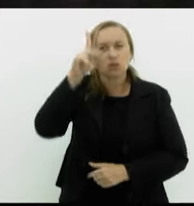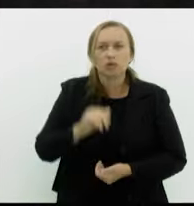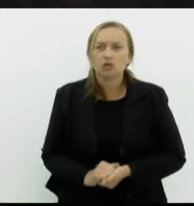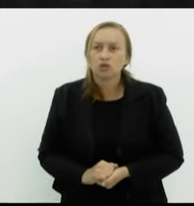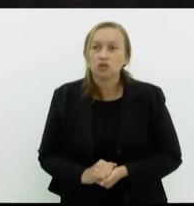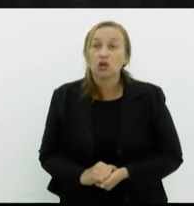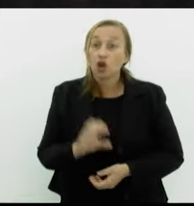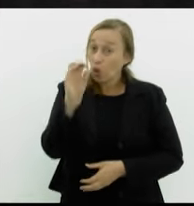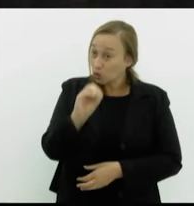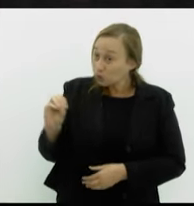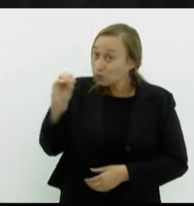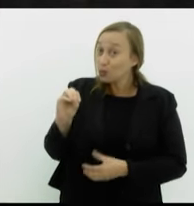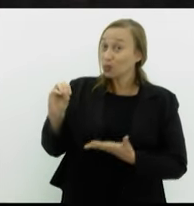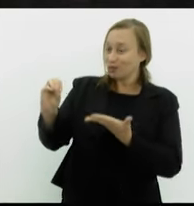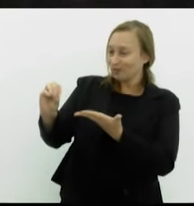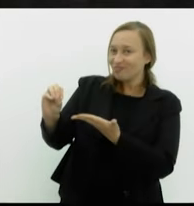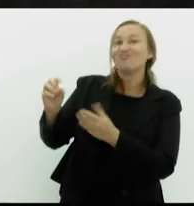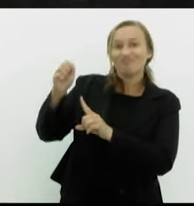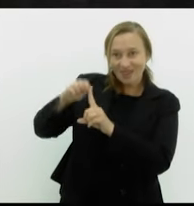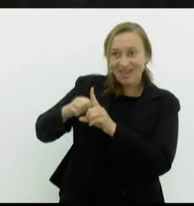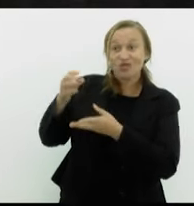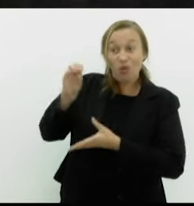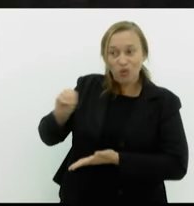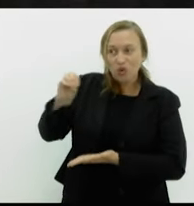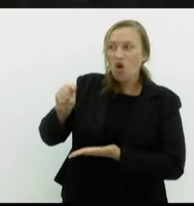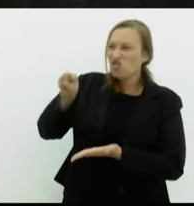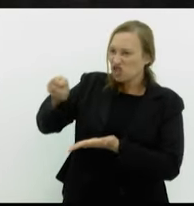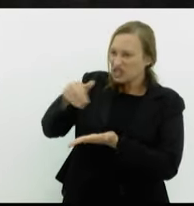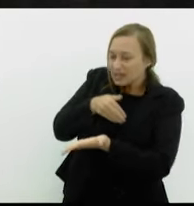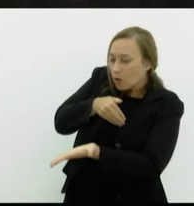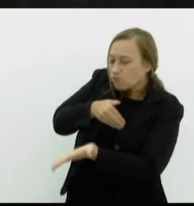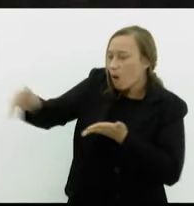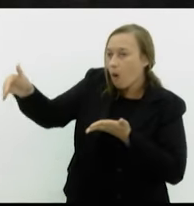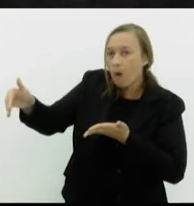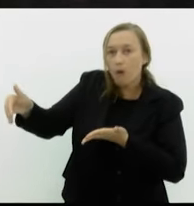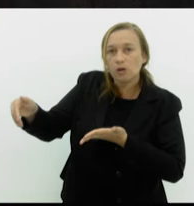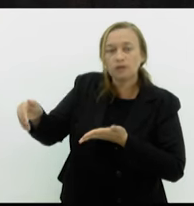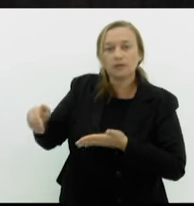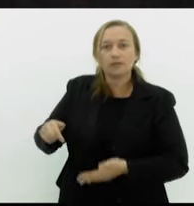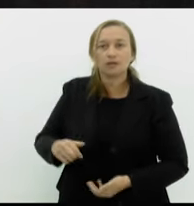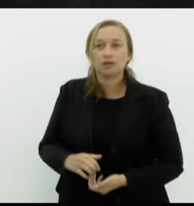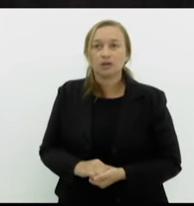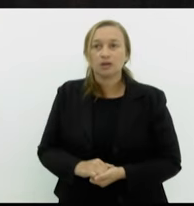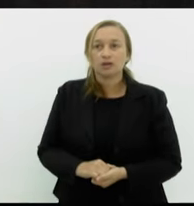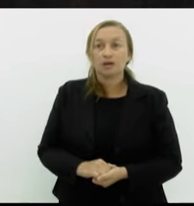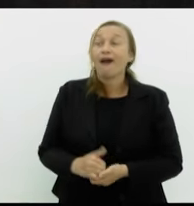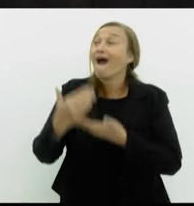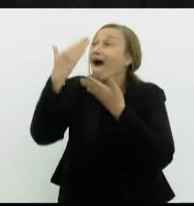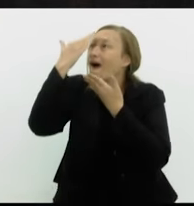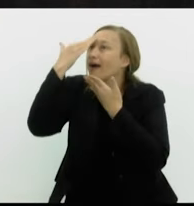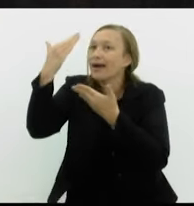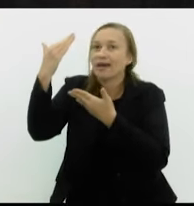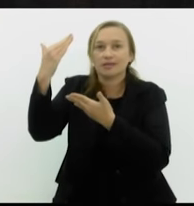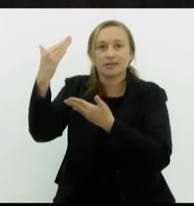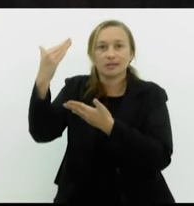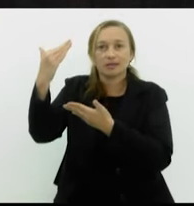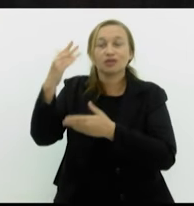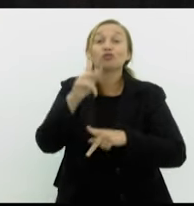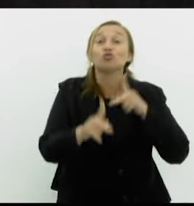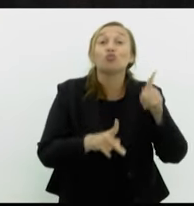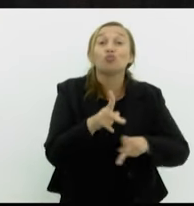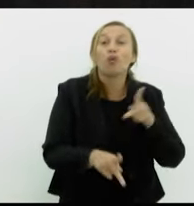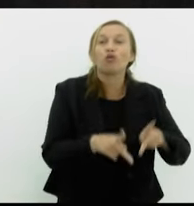Em outubro, vocês serão extirpados de lá, pela graça e honra da